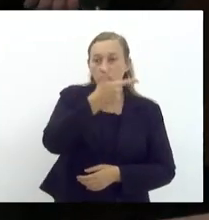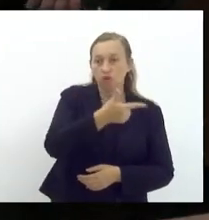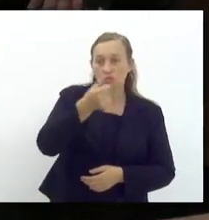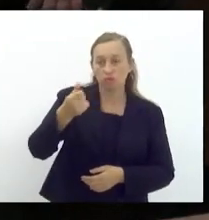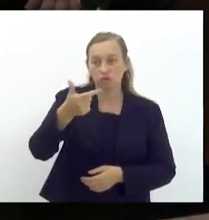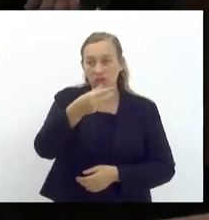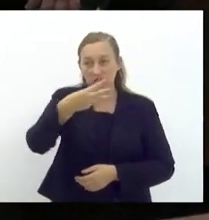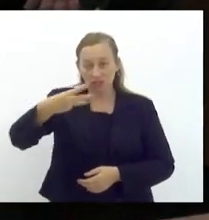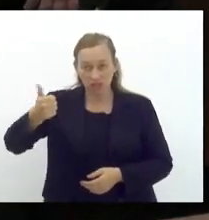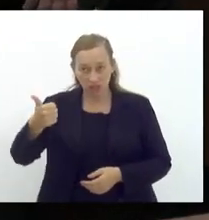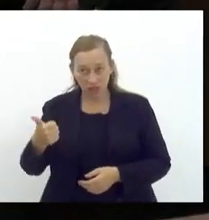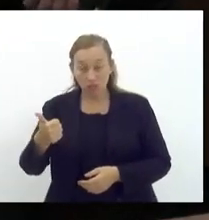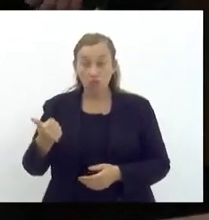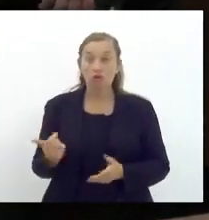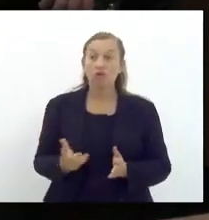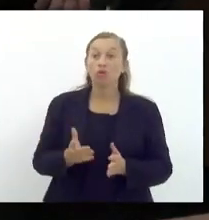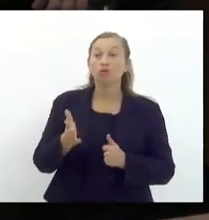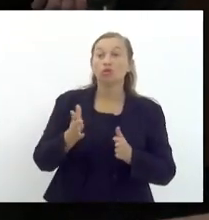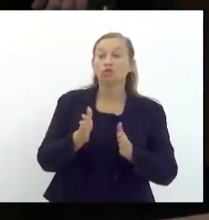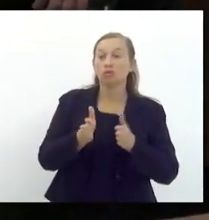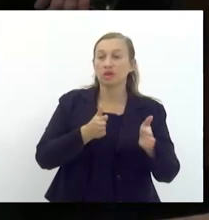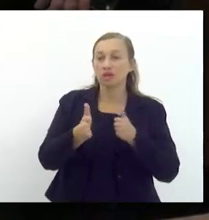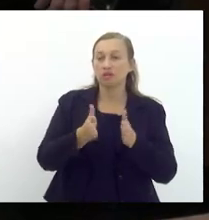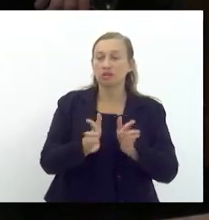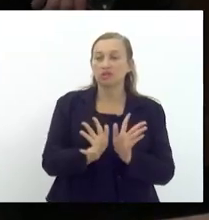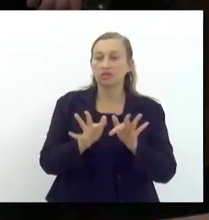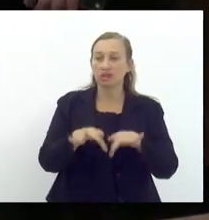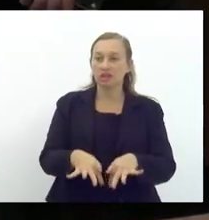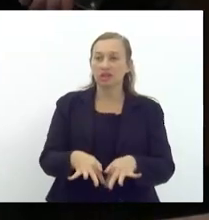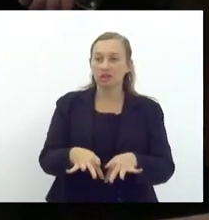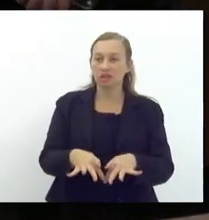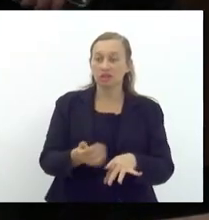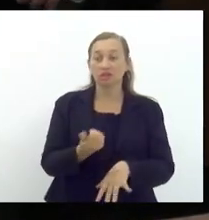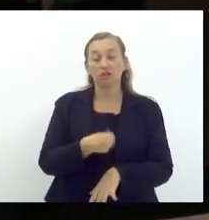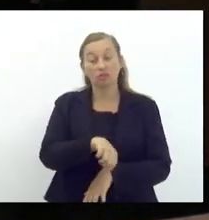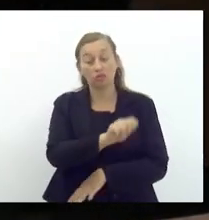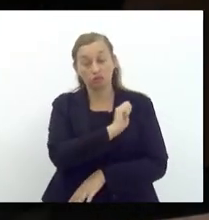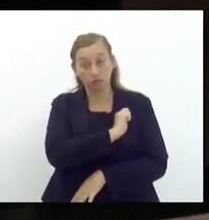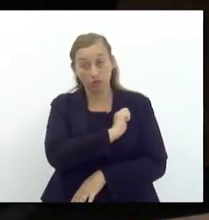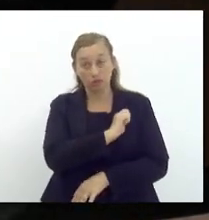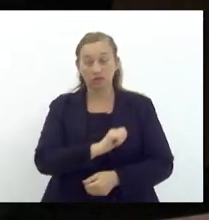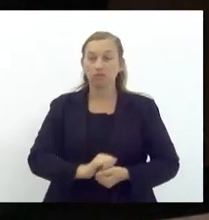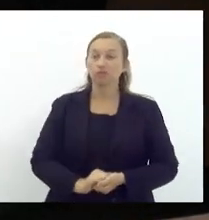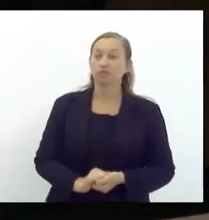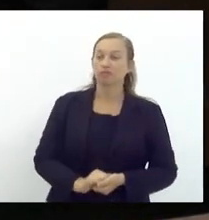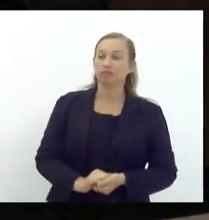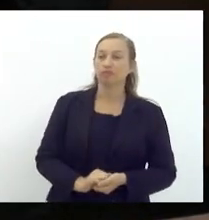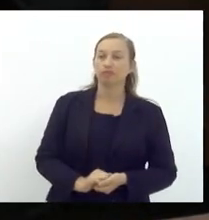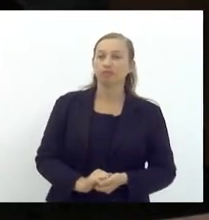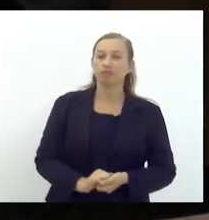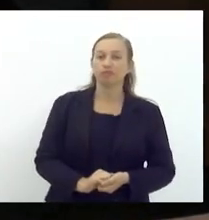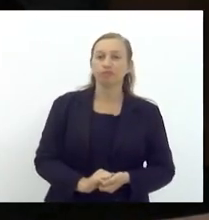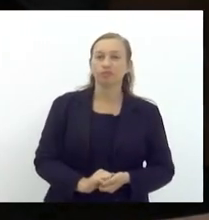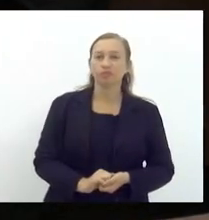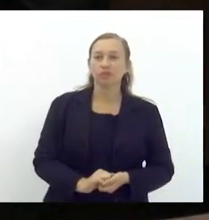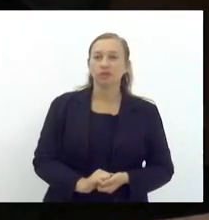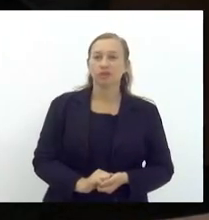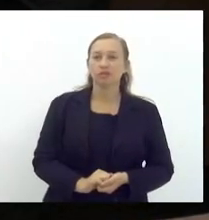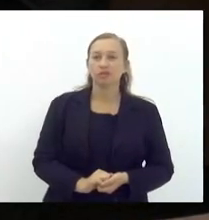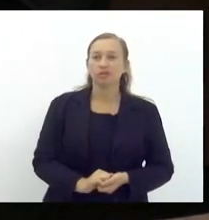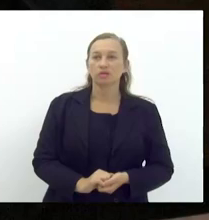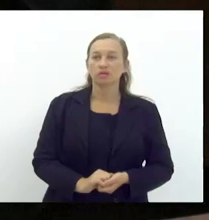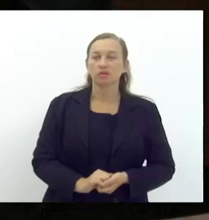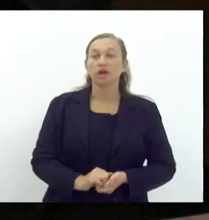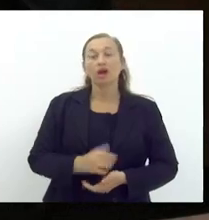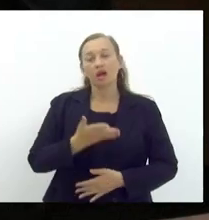data que termina o regime de recuperação fiscal e são essas